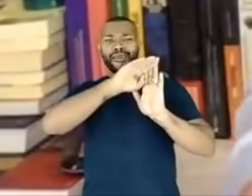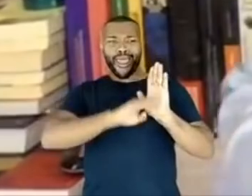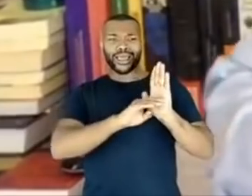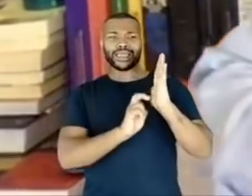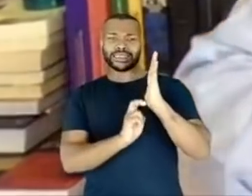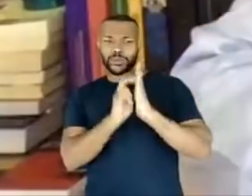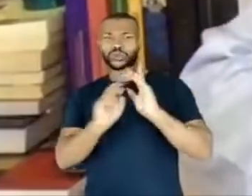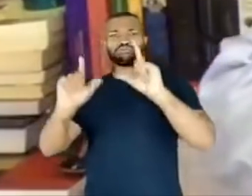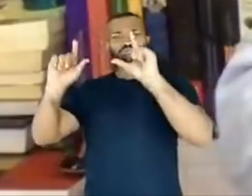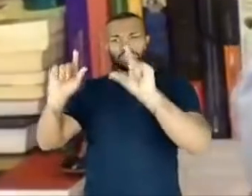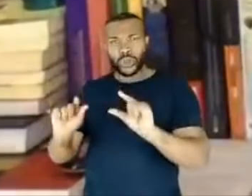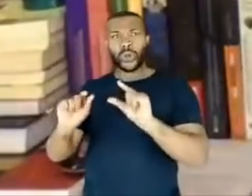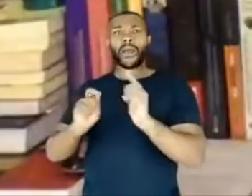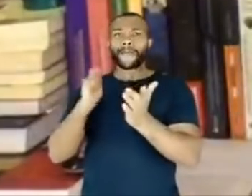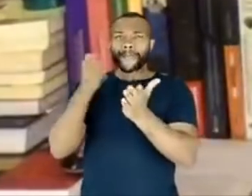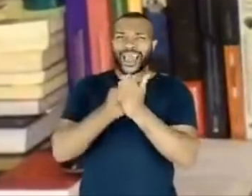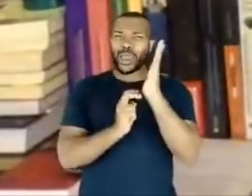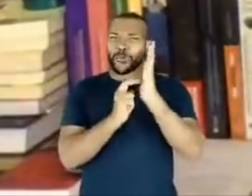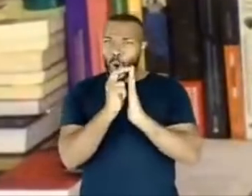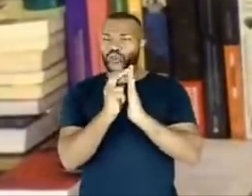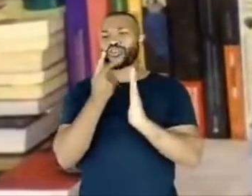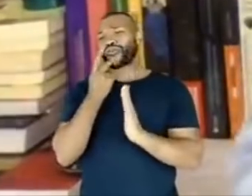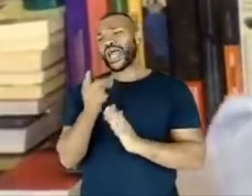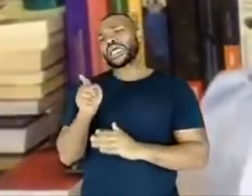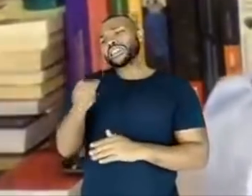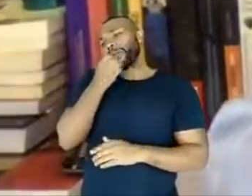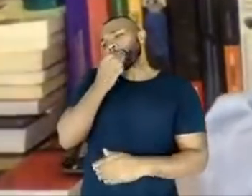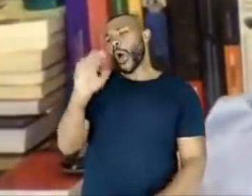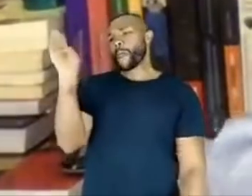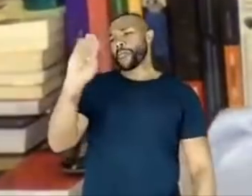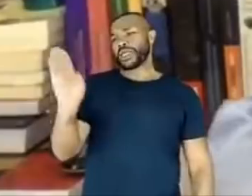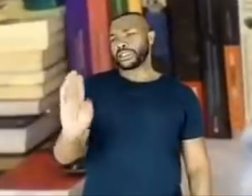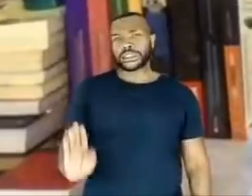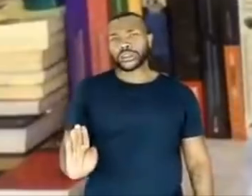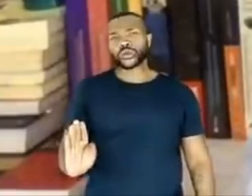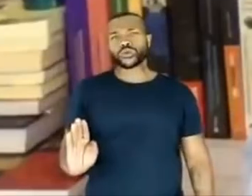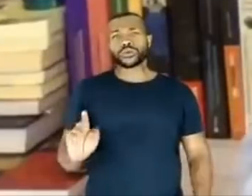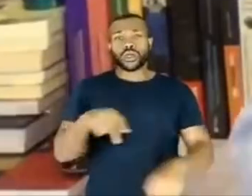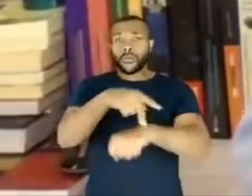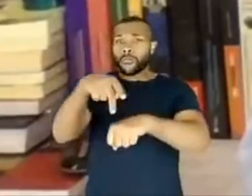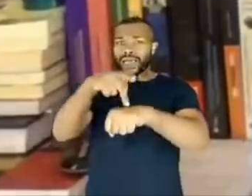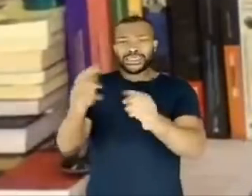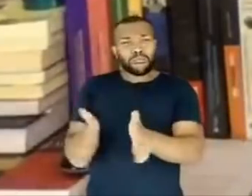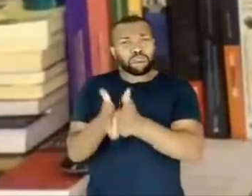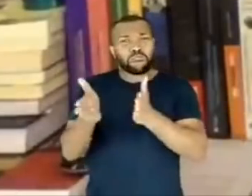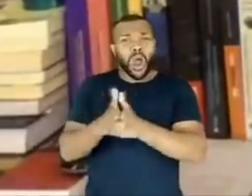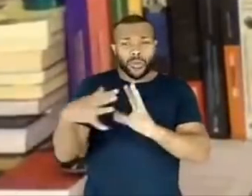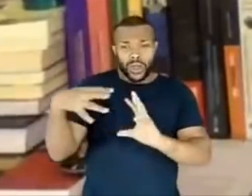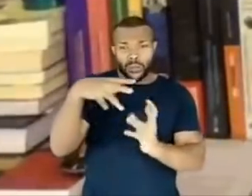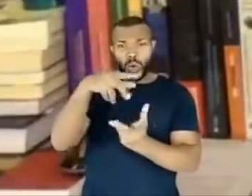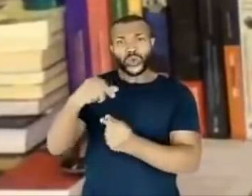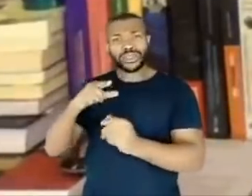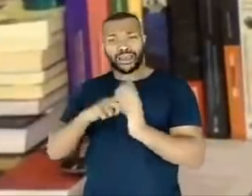carga tributária, dizendo que isso é bom para o Brasil. Todos os países pobres do mundo têm uma carga tributária